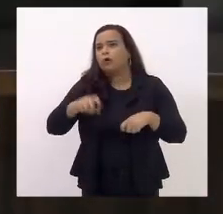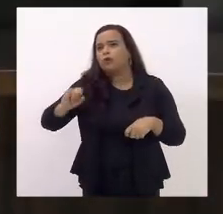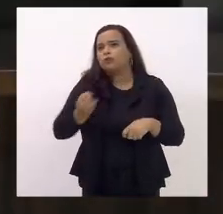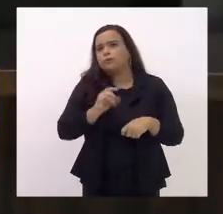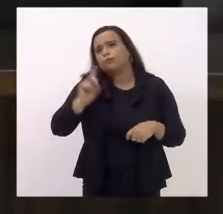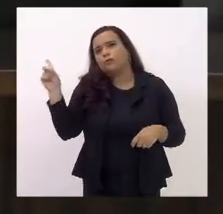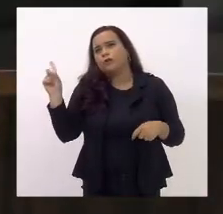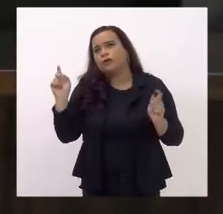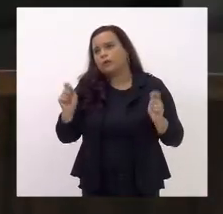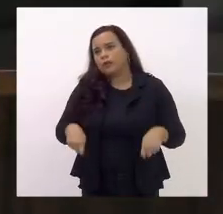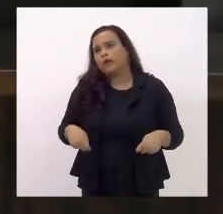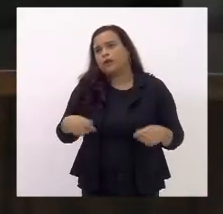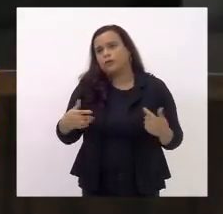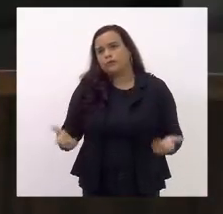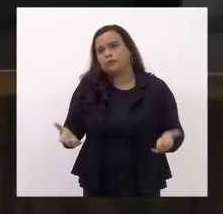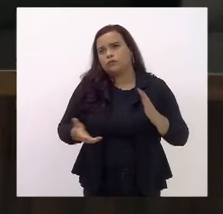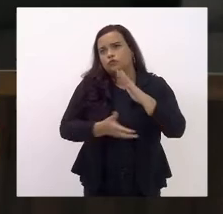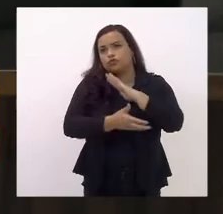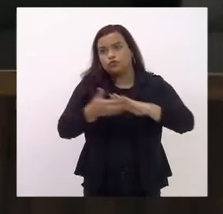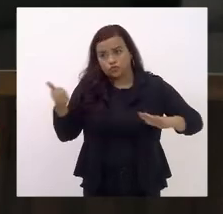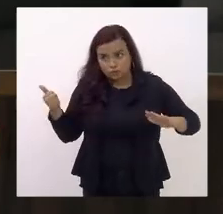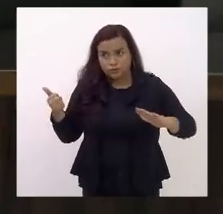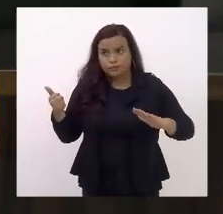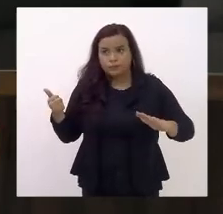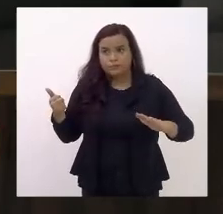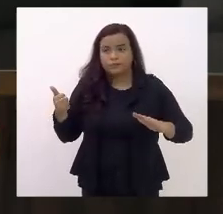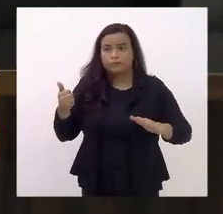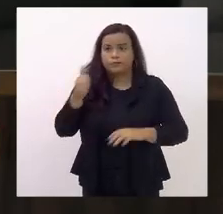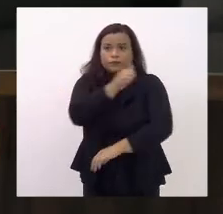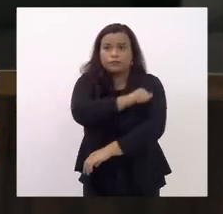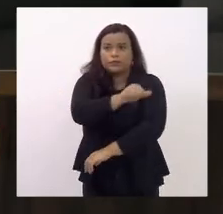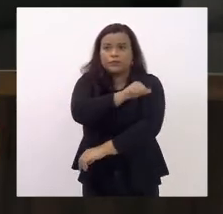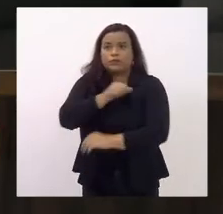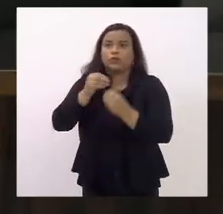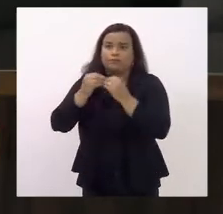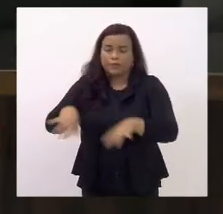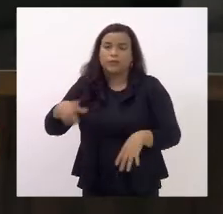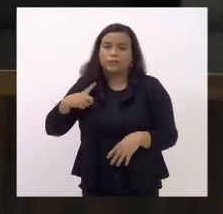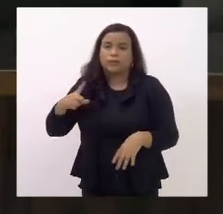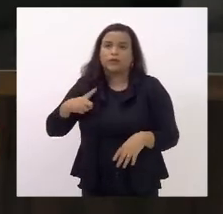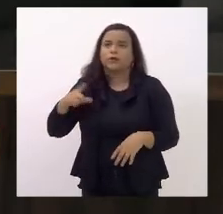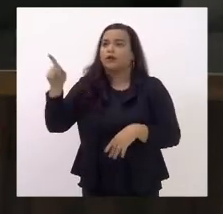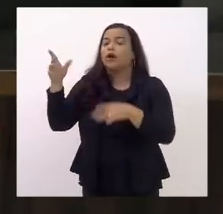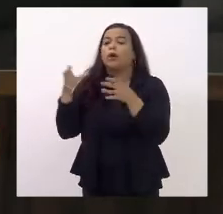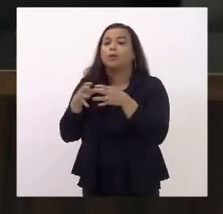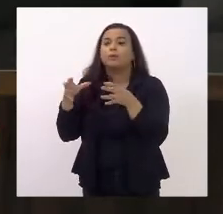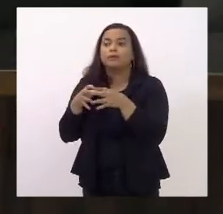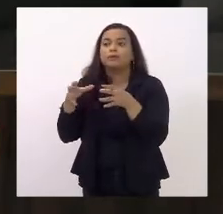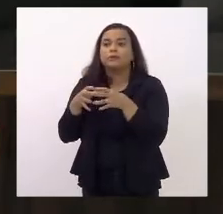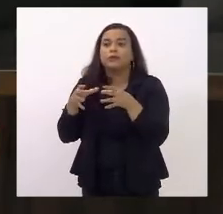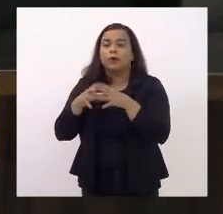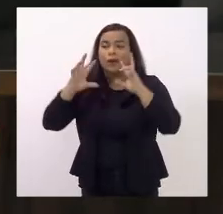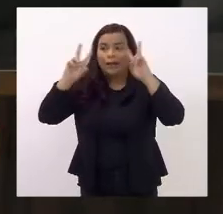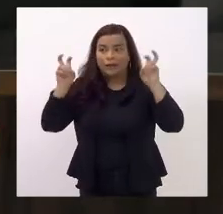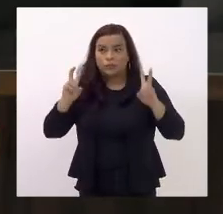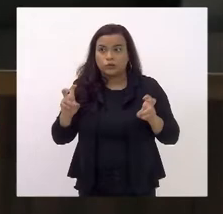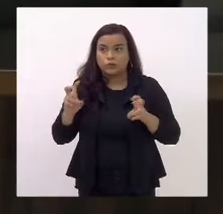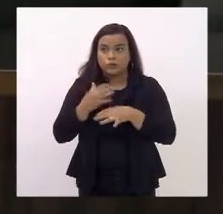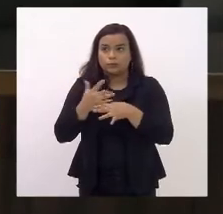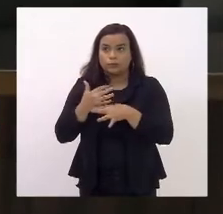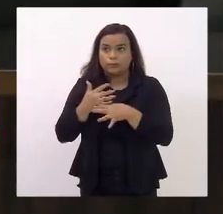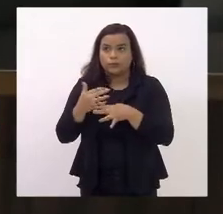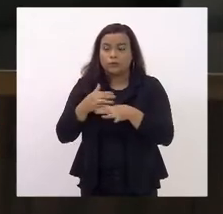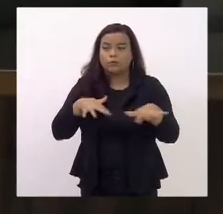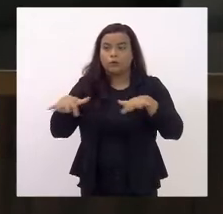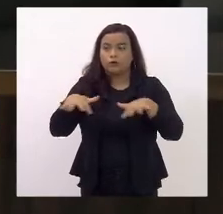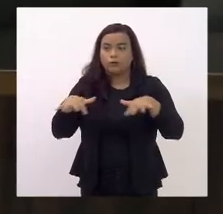Milena. Então, são retiradas e a da Rejane prejudicada. Pela Comissão de Assuntos Municipais e Desenvolvimento Regional, o